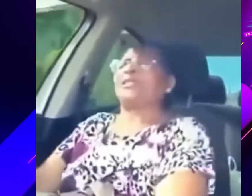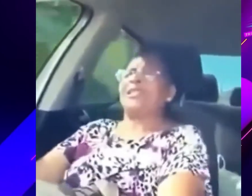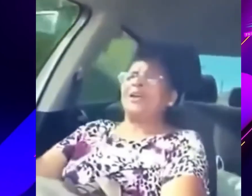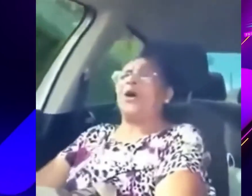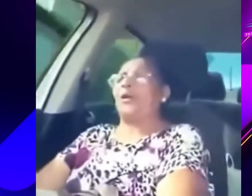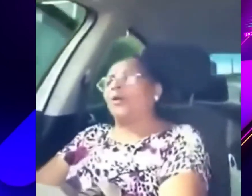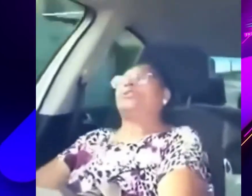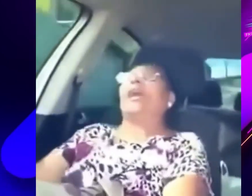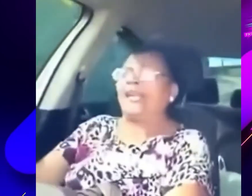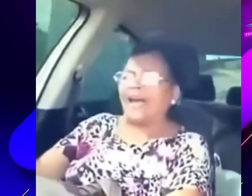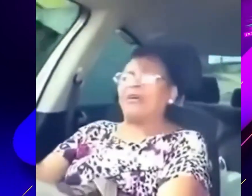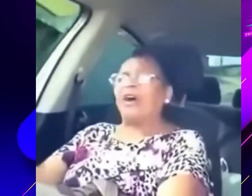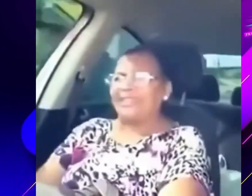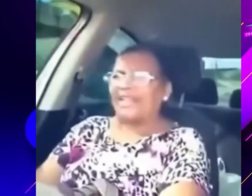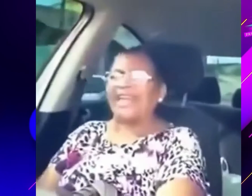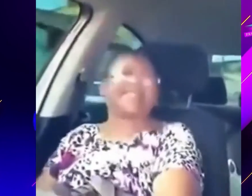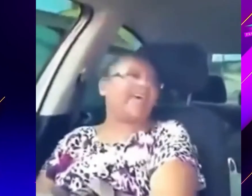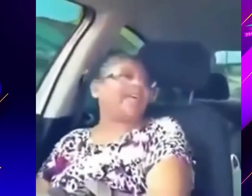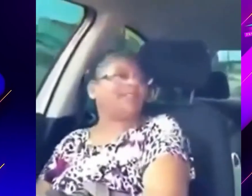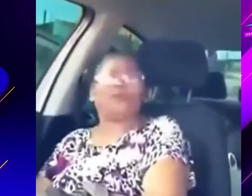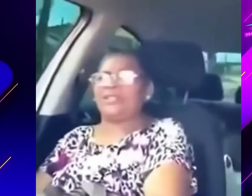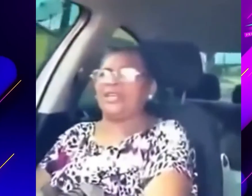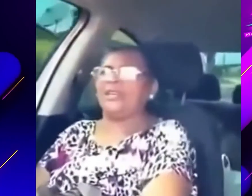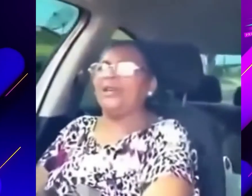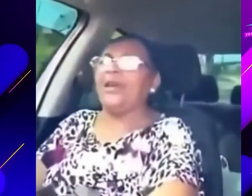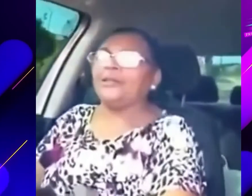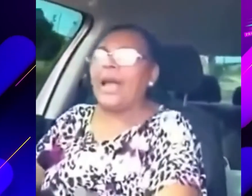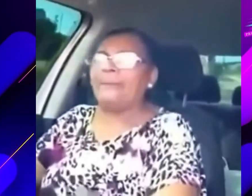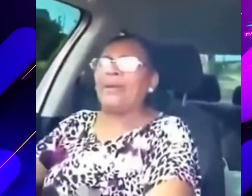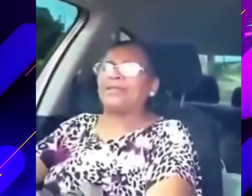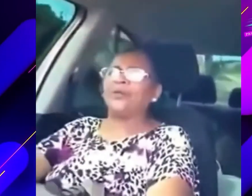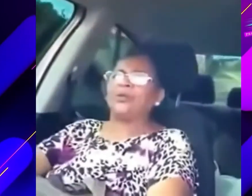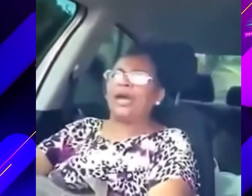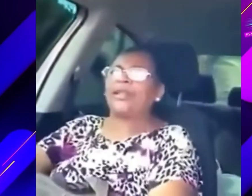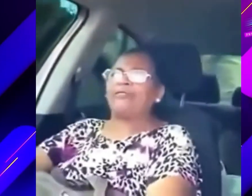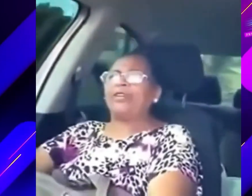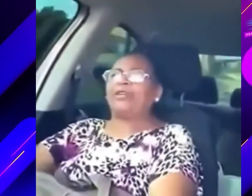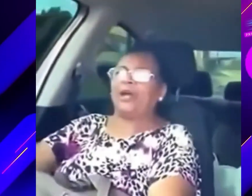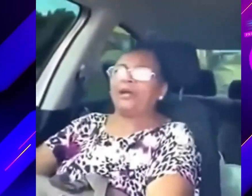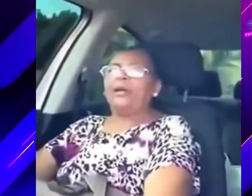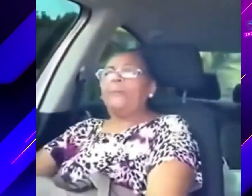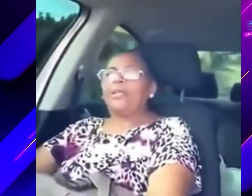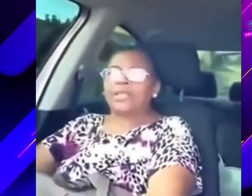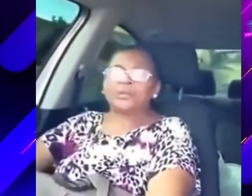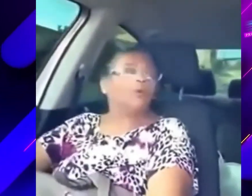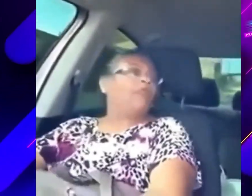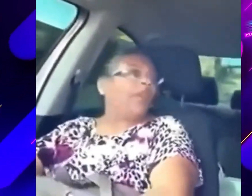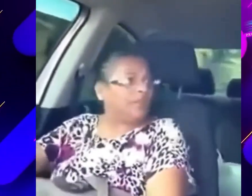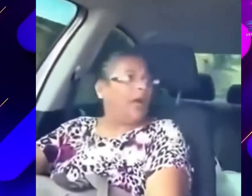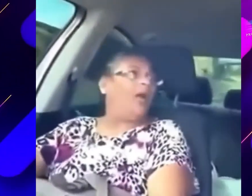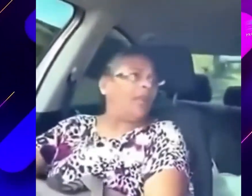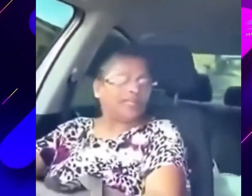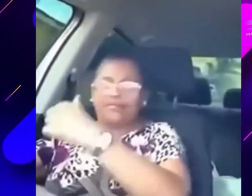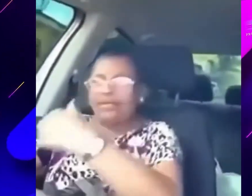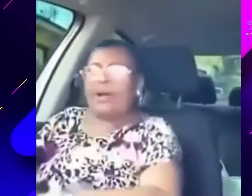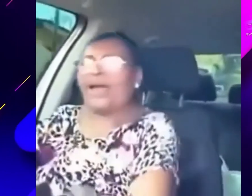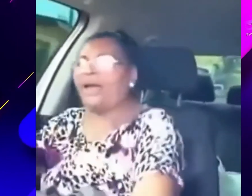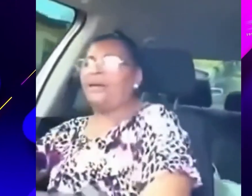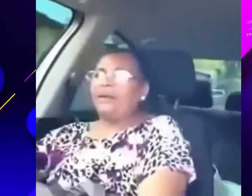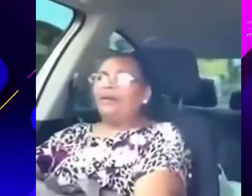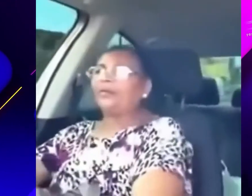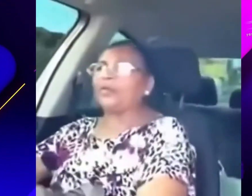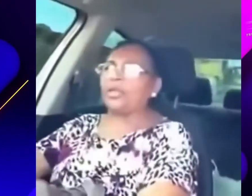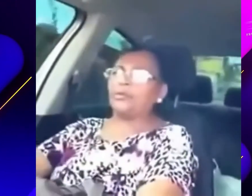que a Yandra tem. Nunca vi desse. Vai gostar do mal feito, assim. Tá pensando o que é da vida? Pensa que isso não vira, não. É lá em cima,